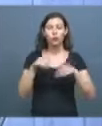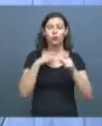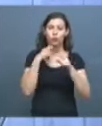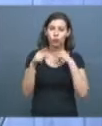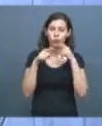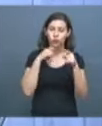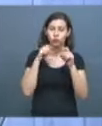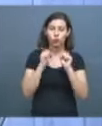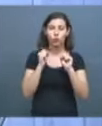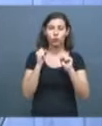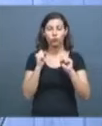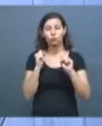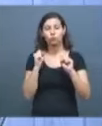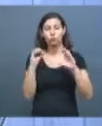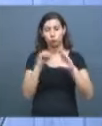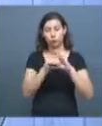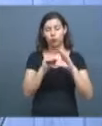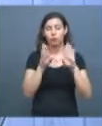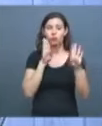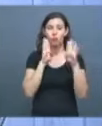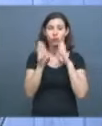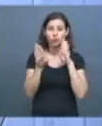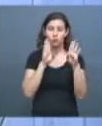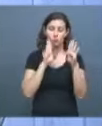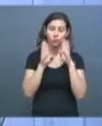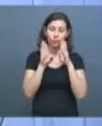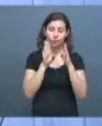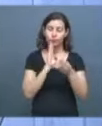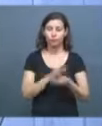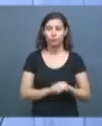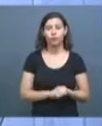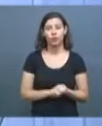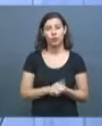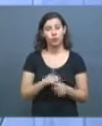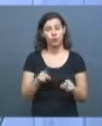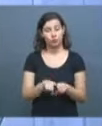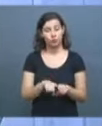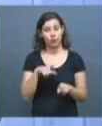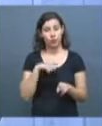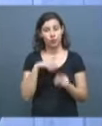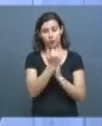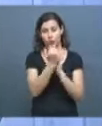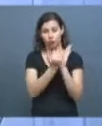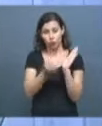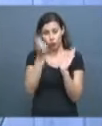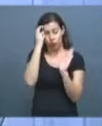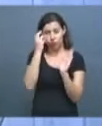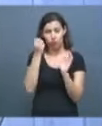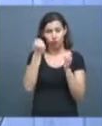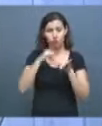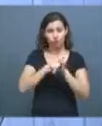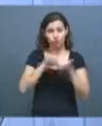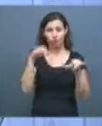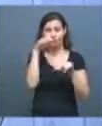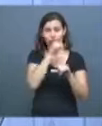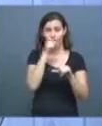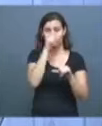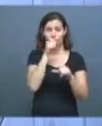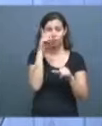pelo Facebook, TV Universitária de Uberlândia. E tem ainda a agenda cultural com as dicas para o fim de